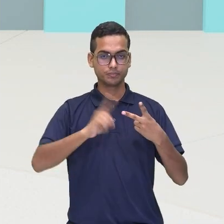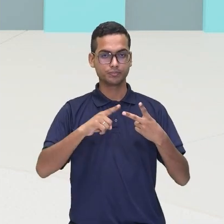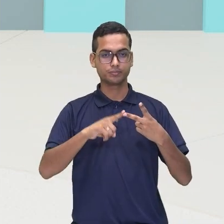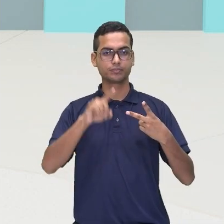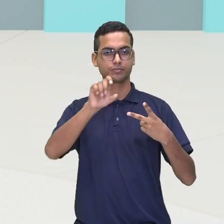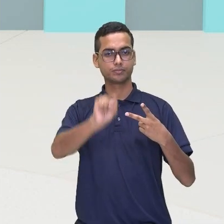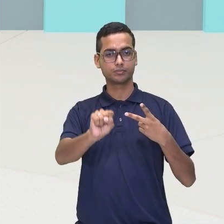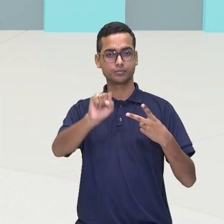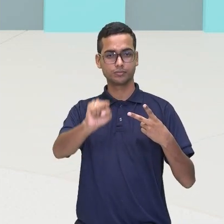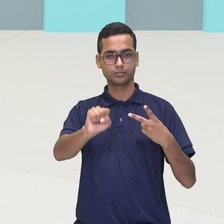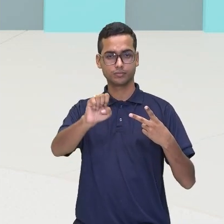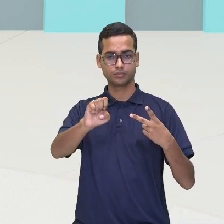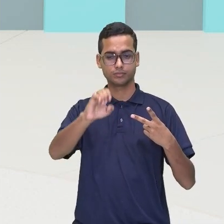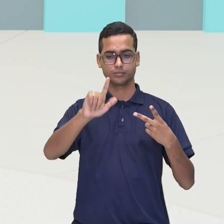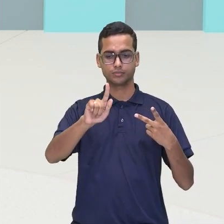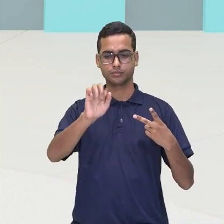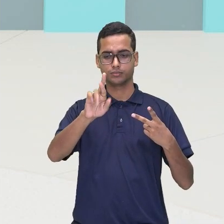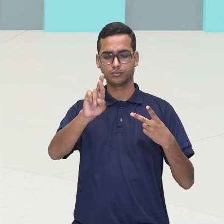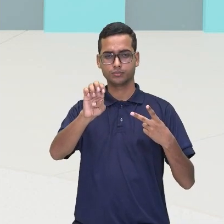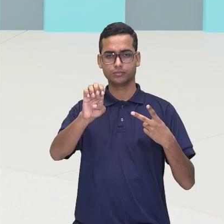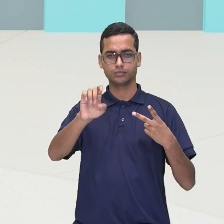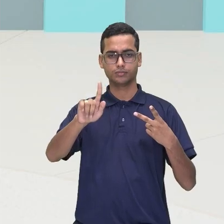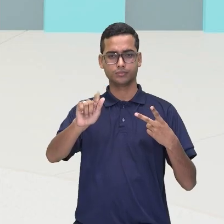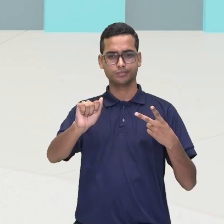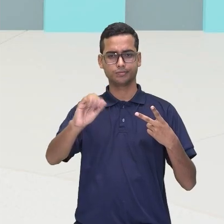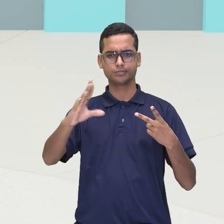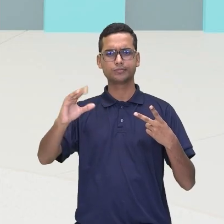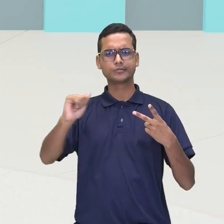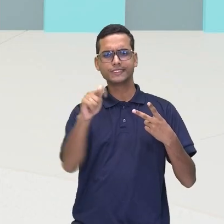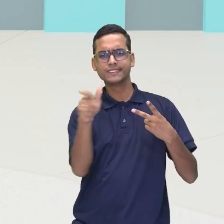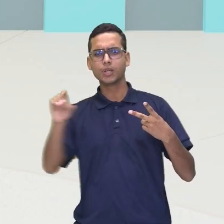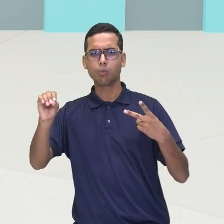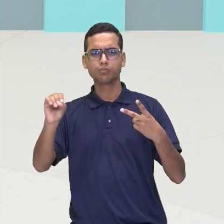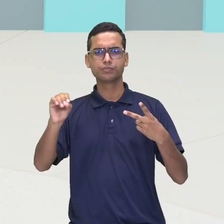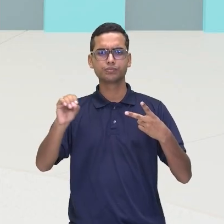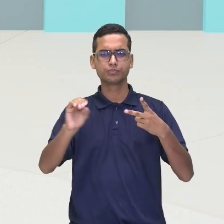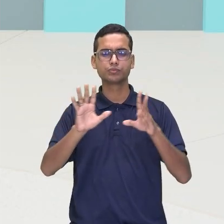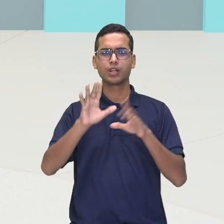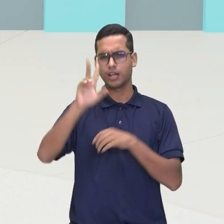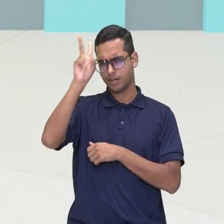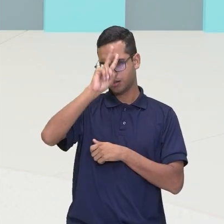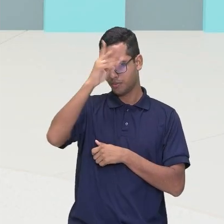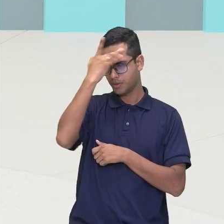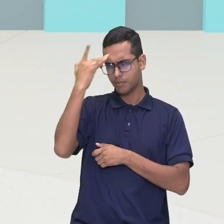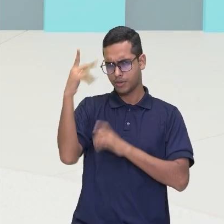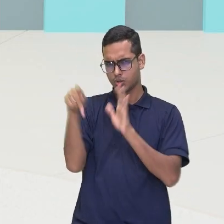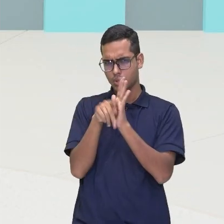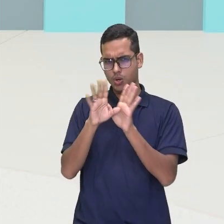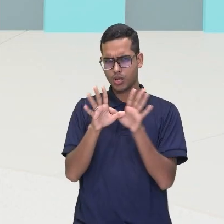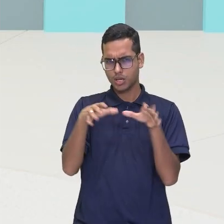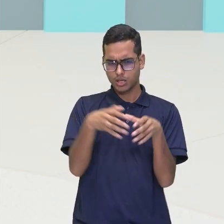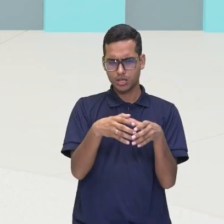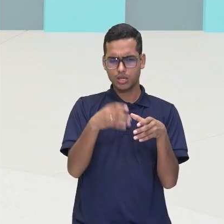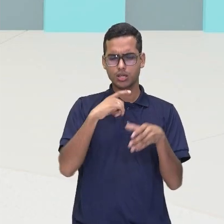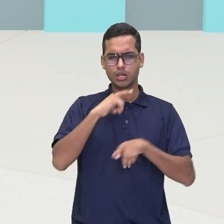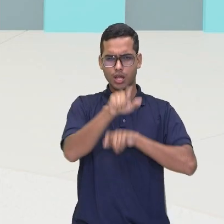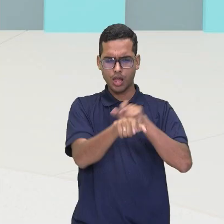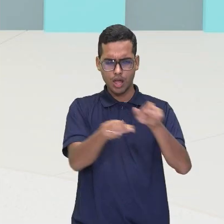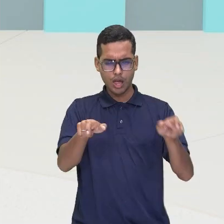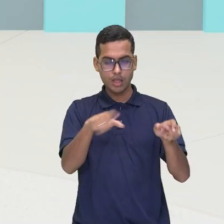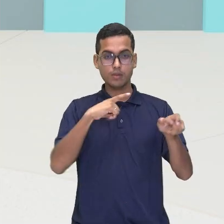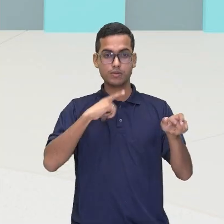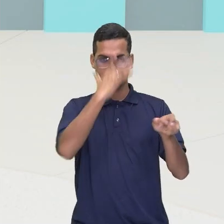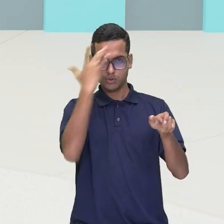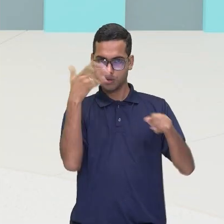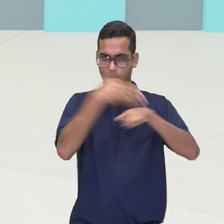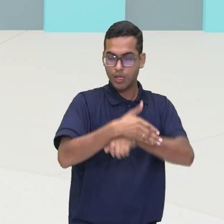pessoas que eram esquecidas e nem convidadas para participar dessa sala? Pois é. Vamos perceber aqui que começa